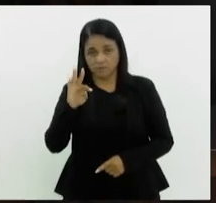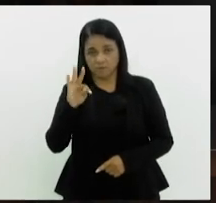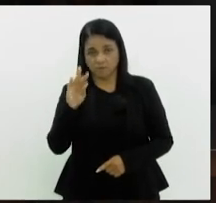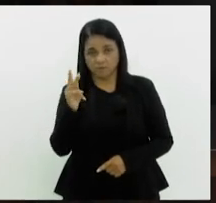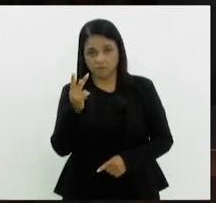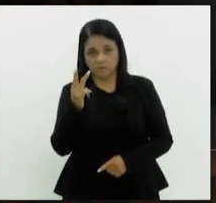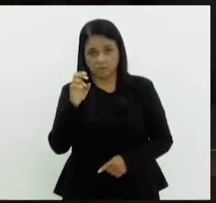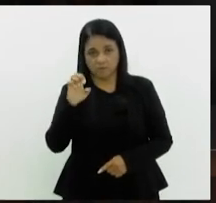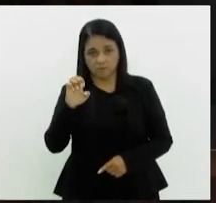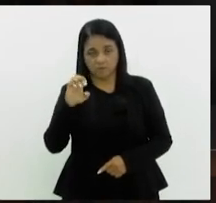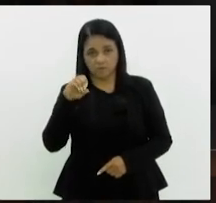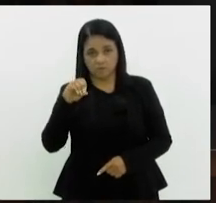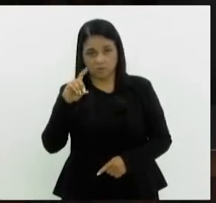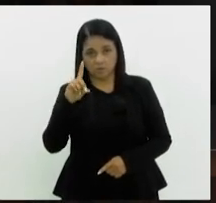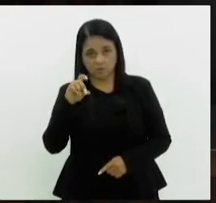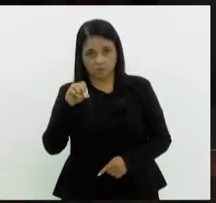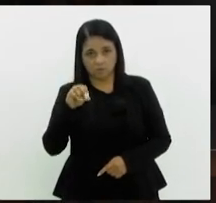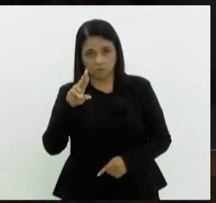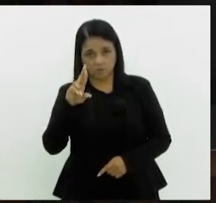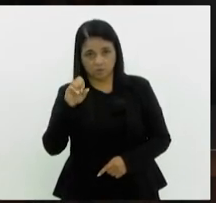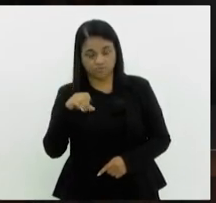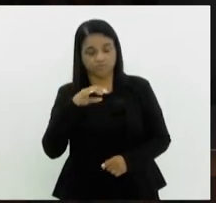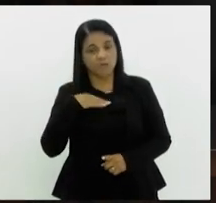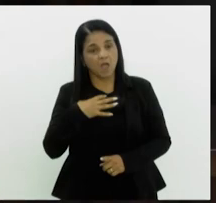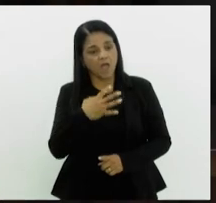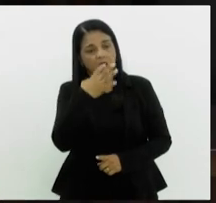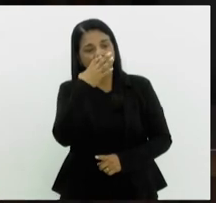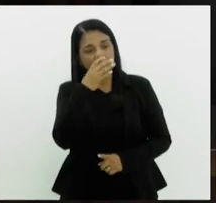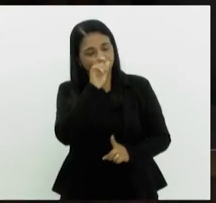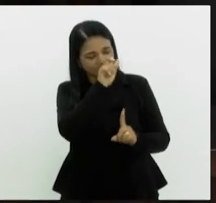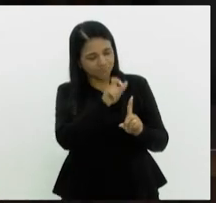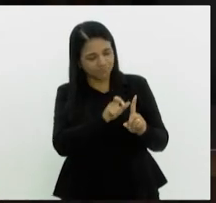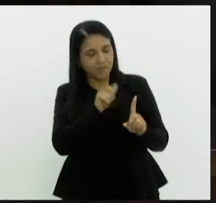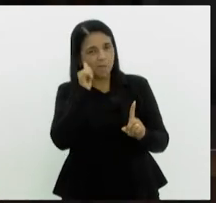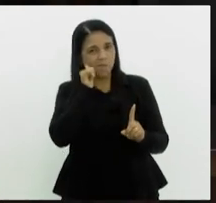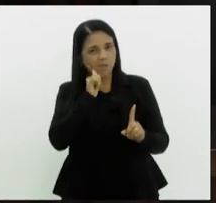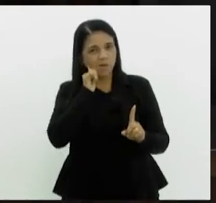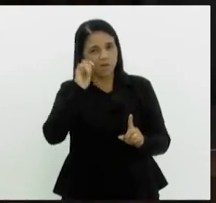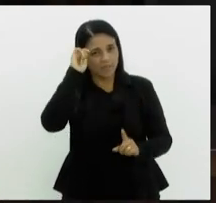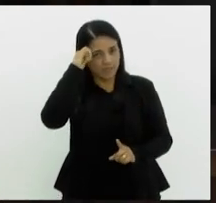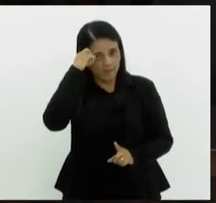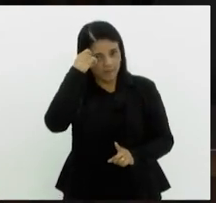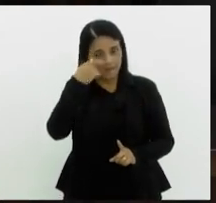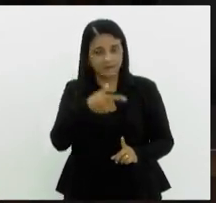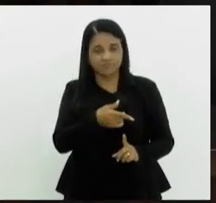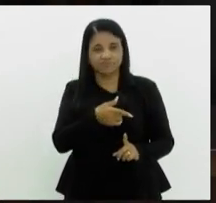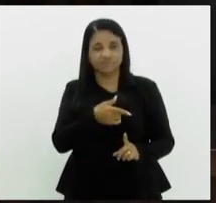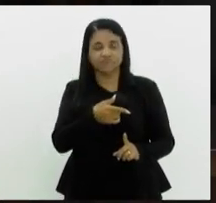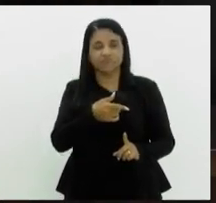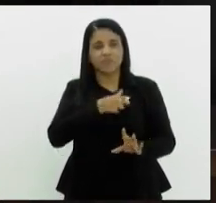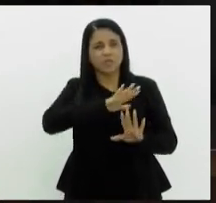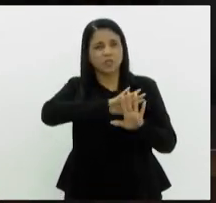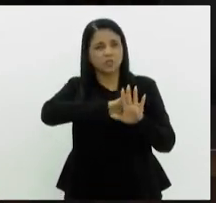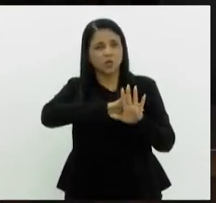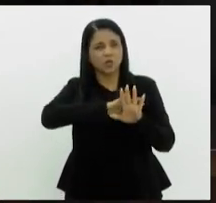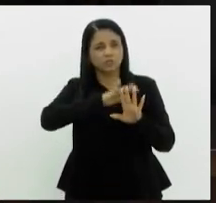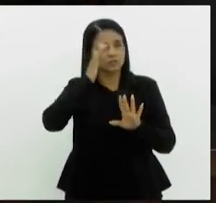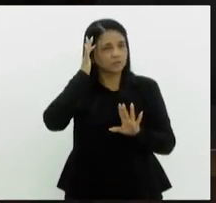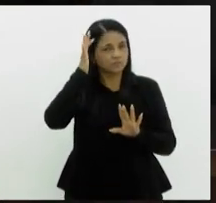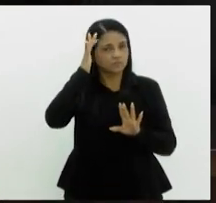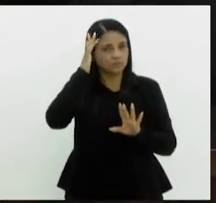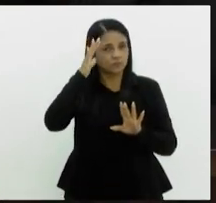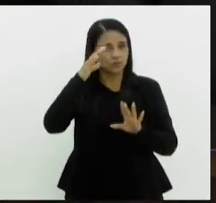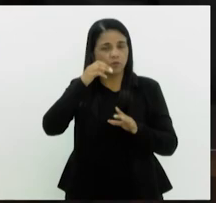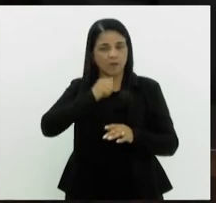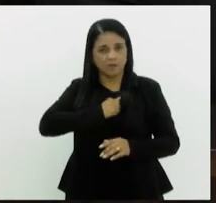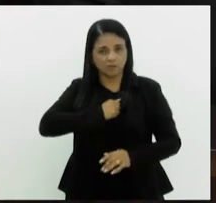que todos nós admiramos e que, na sua ideologia do axé,